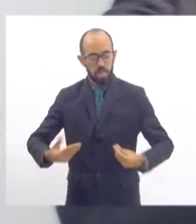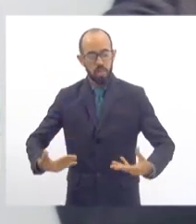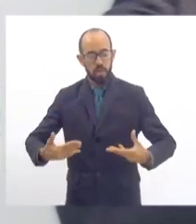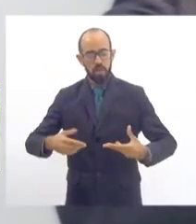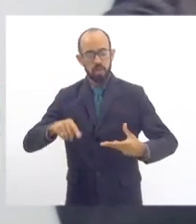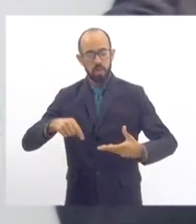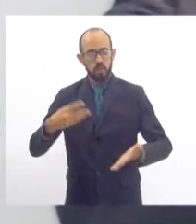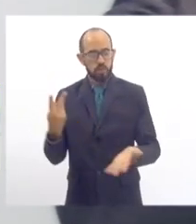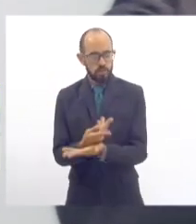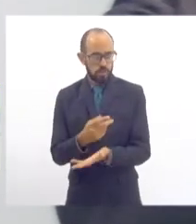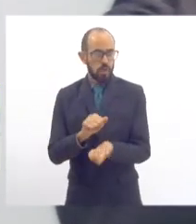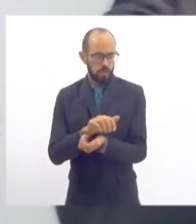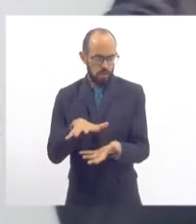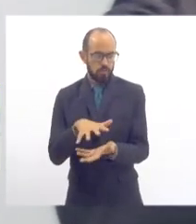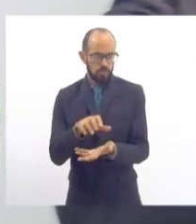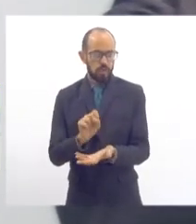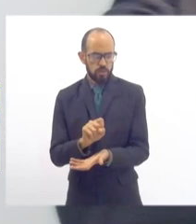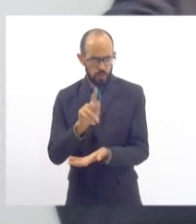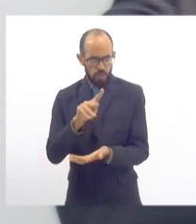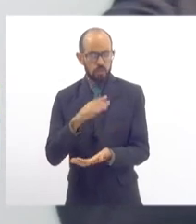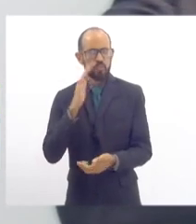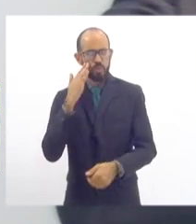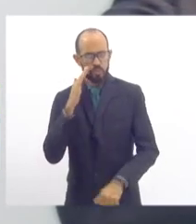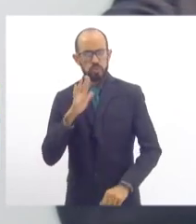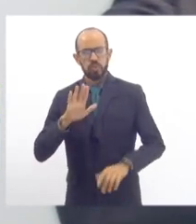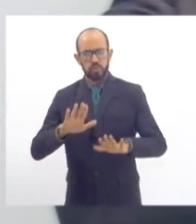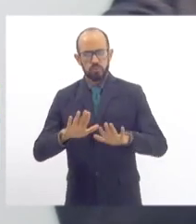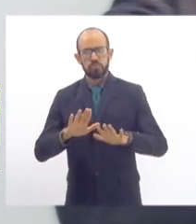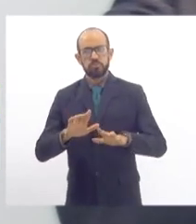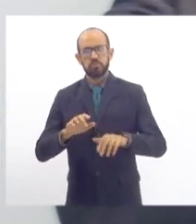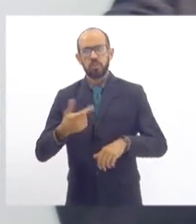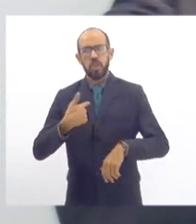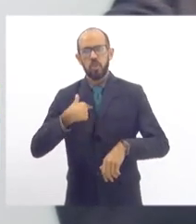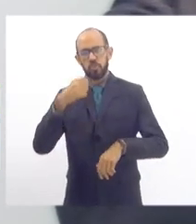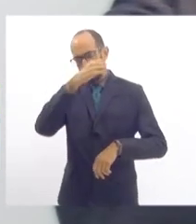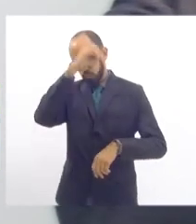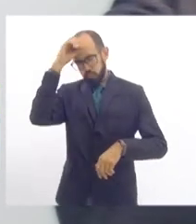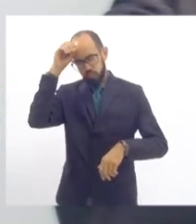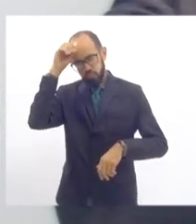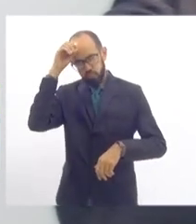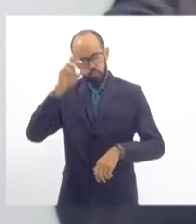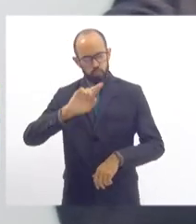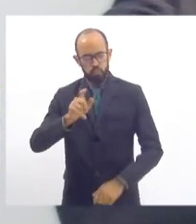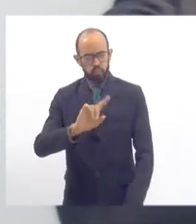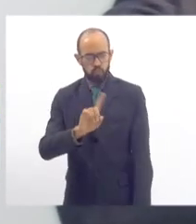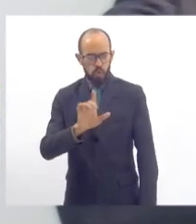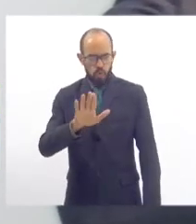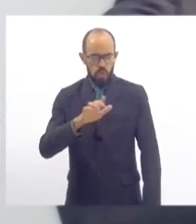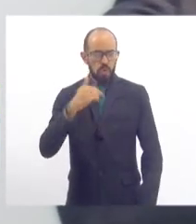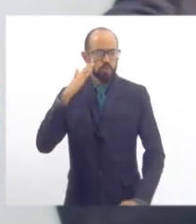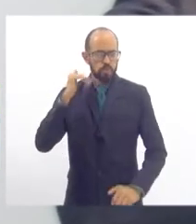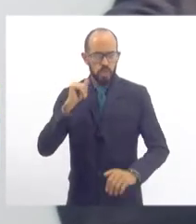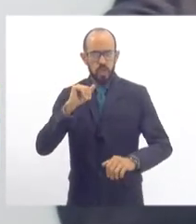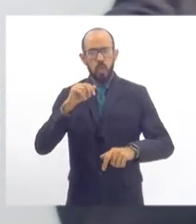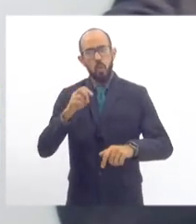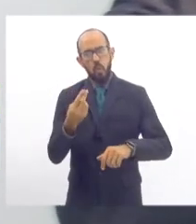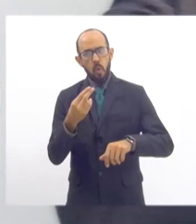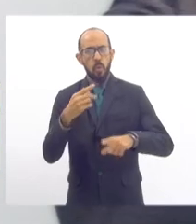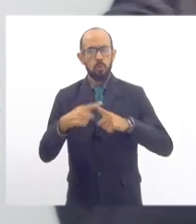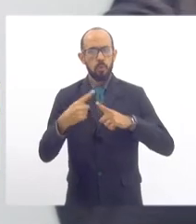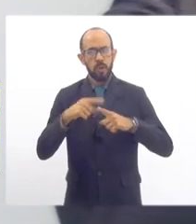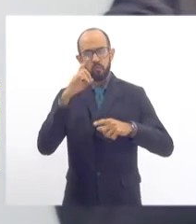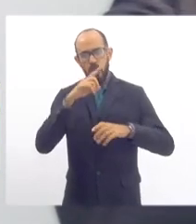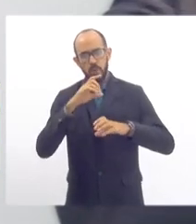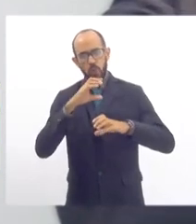greve. Então, não tem inocente aqui. Quando chega no estágio de greve, é que o diálogo ou não aconteceu ou